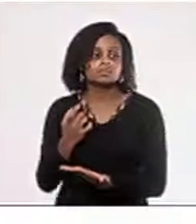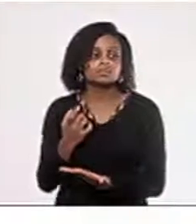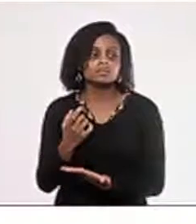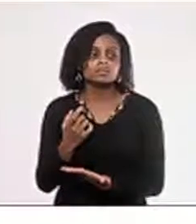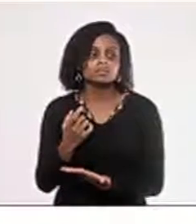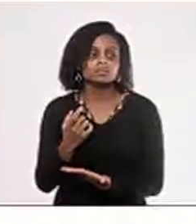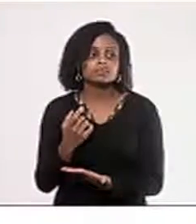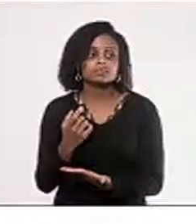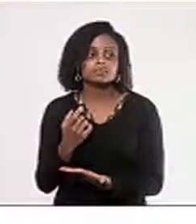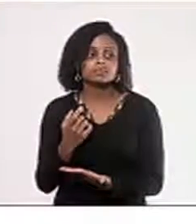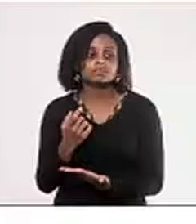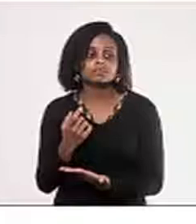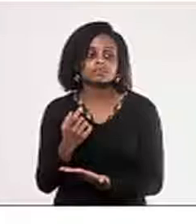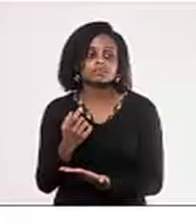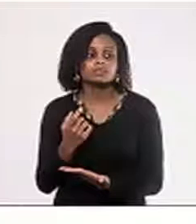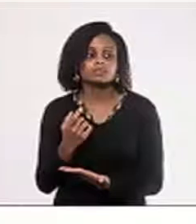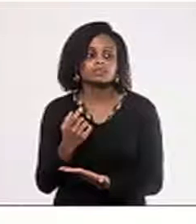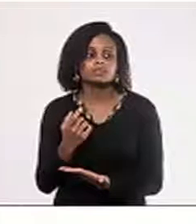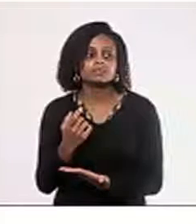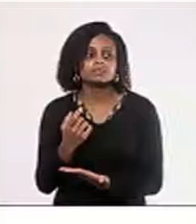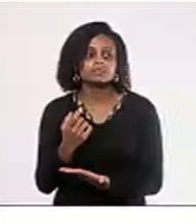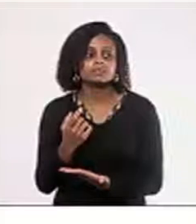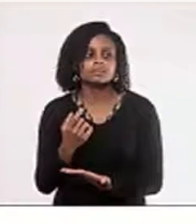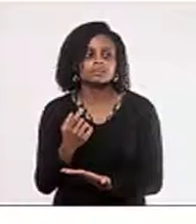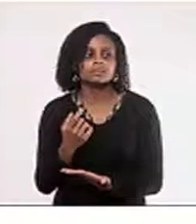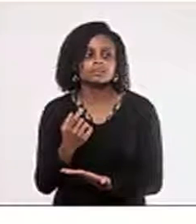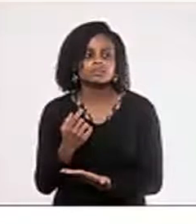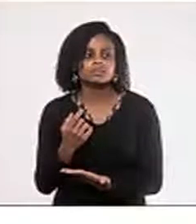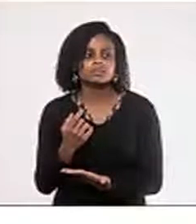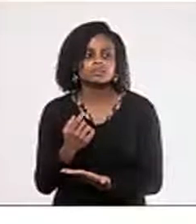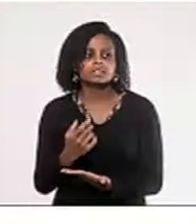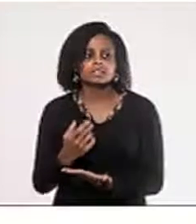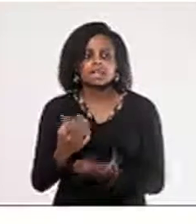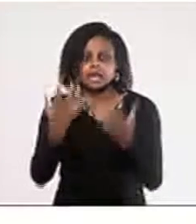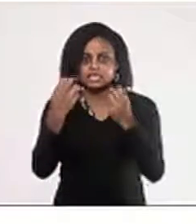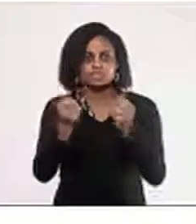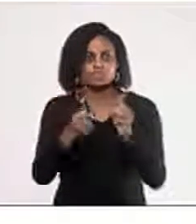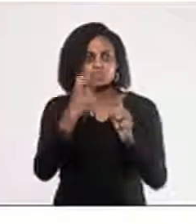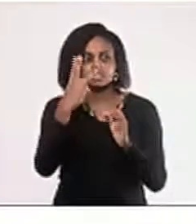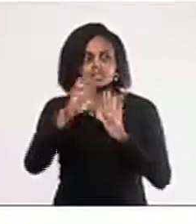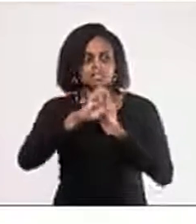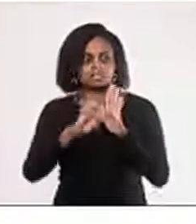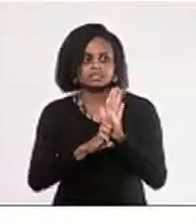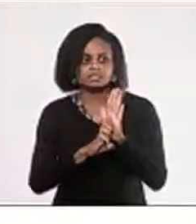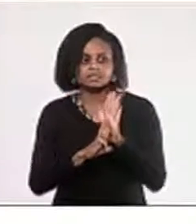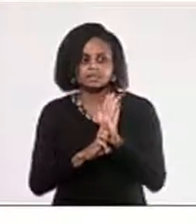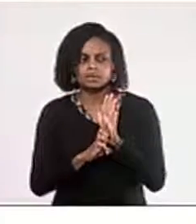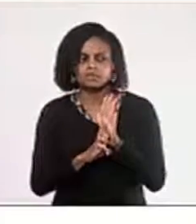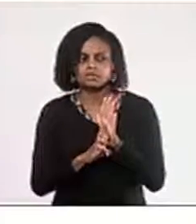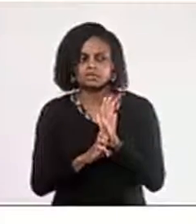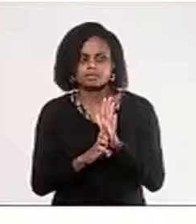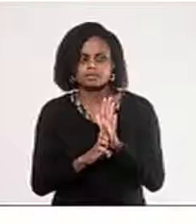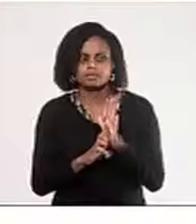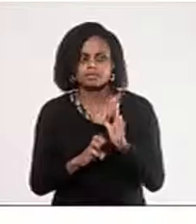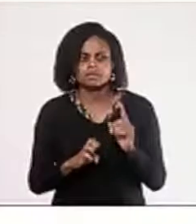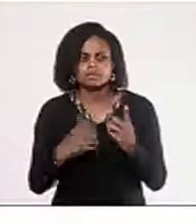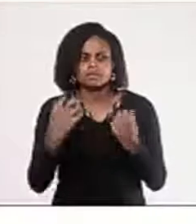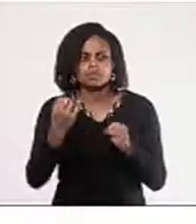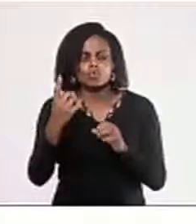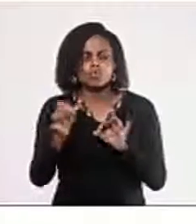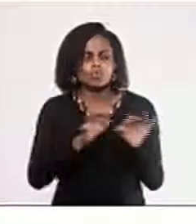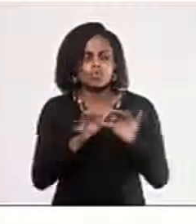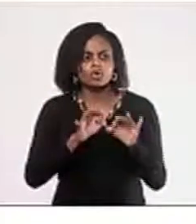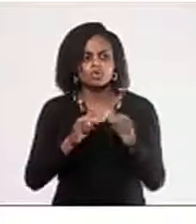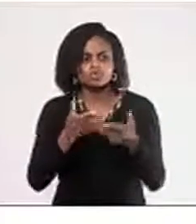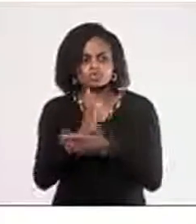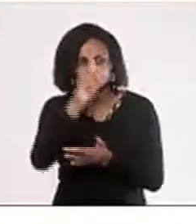do projeto de resolução que aprovou, propôs 3 emendas a seu próprio projeto de resolução, onde ele